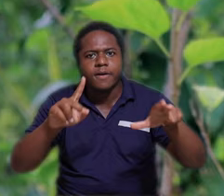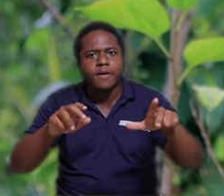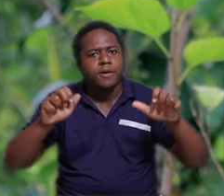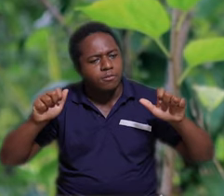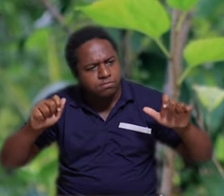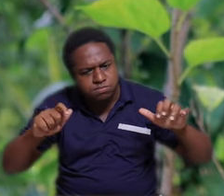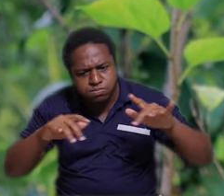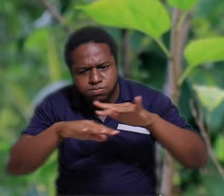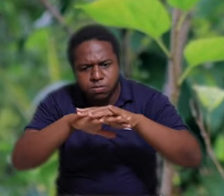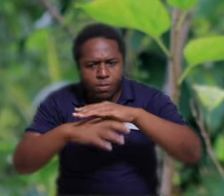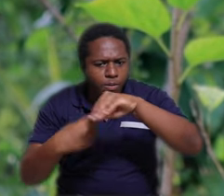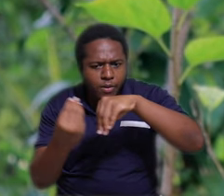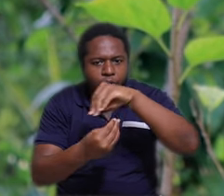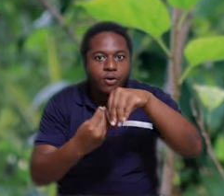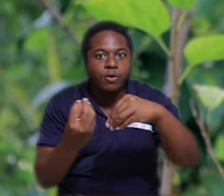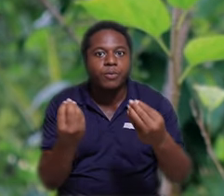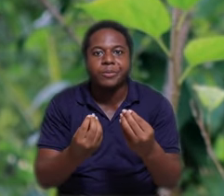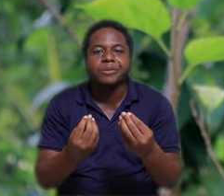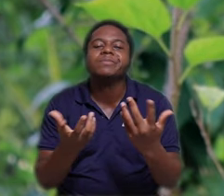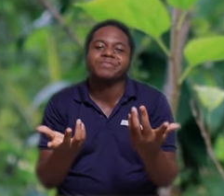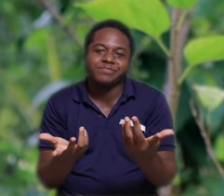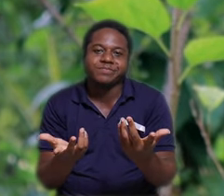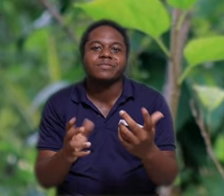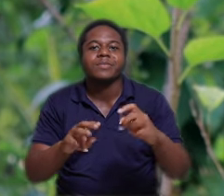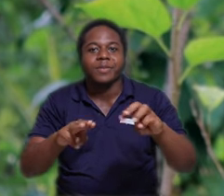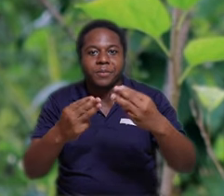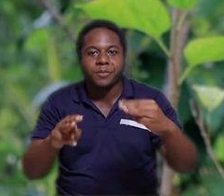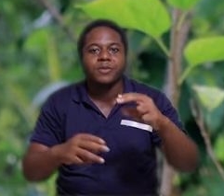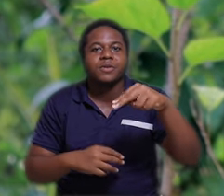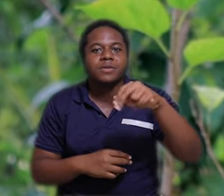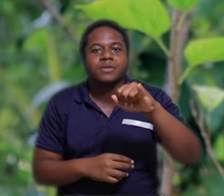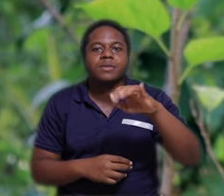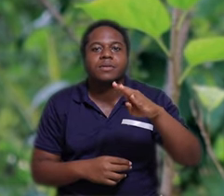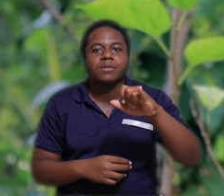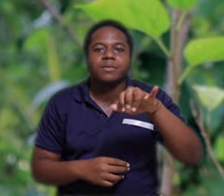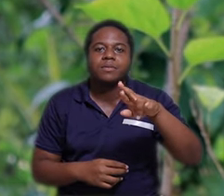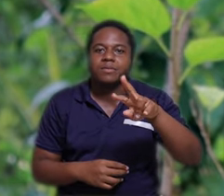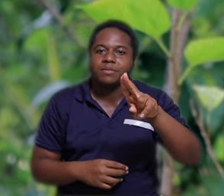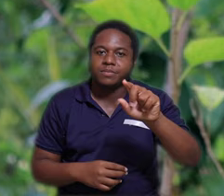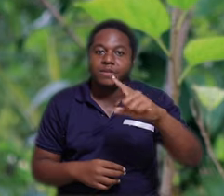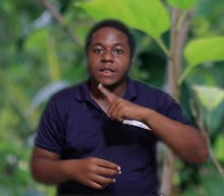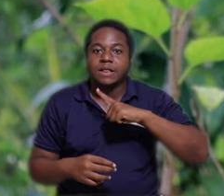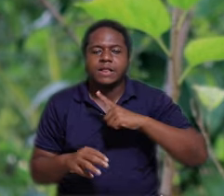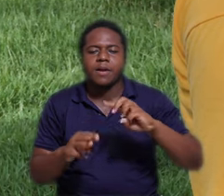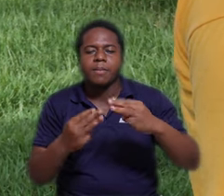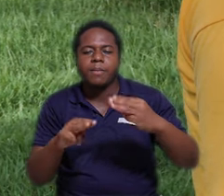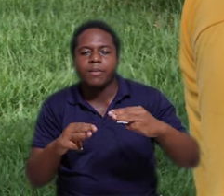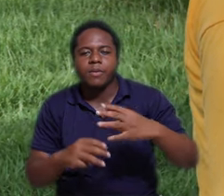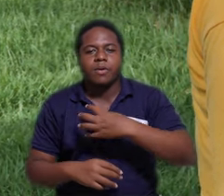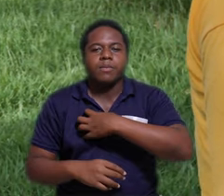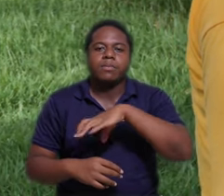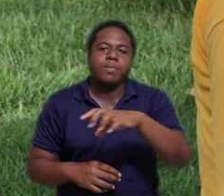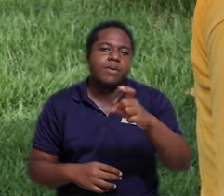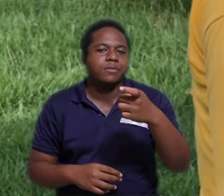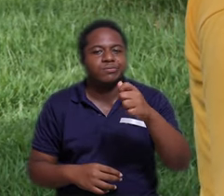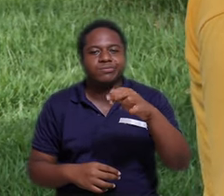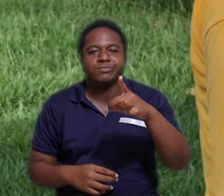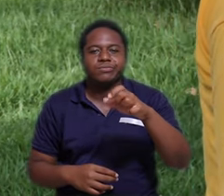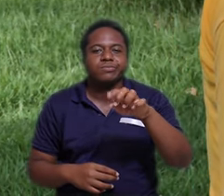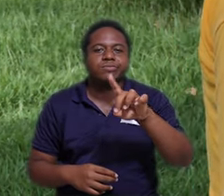E a primeira coisa que eu fiz foi com a música Nibiru e cruzei os ritmos nordestinos, baião,